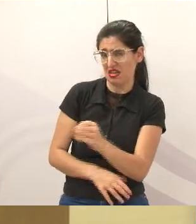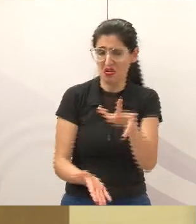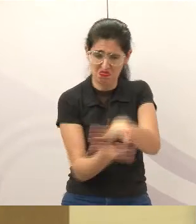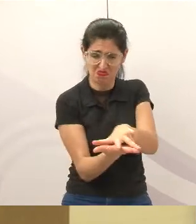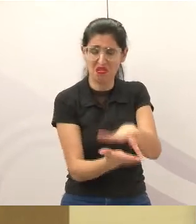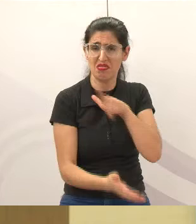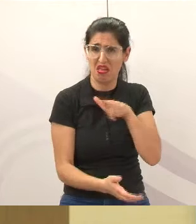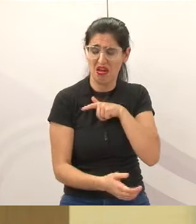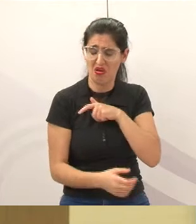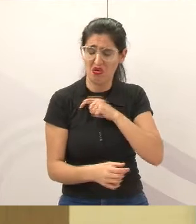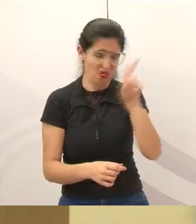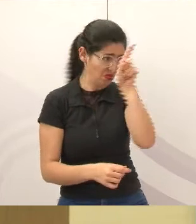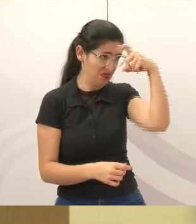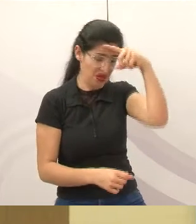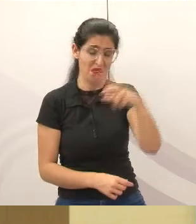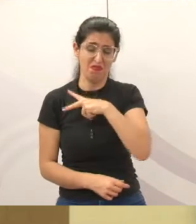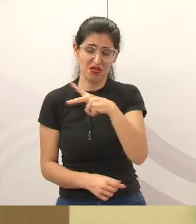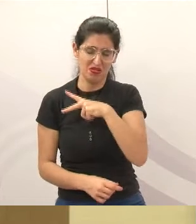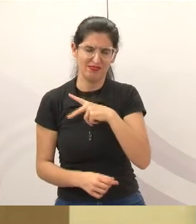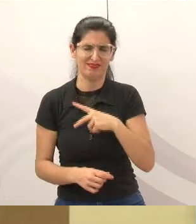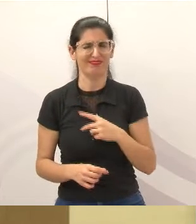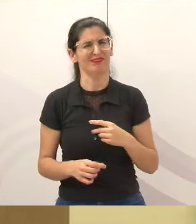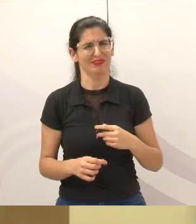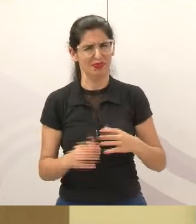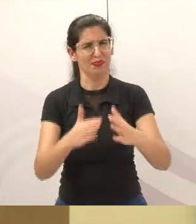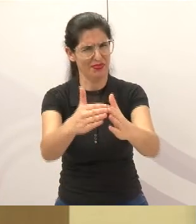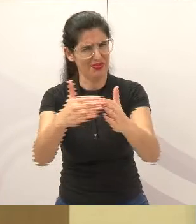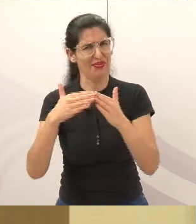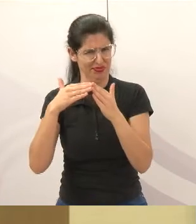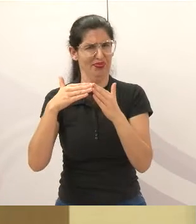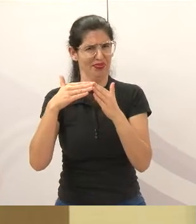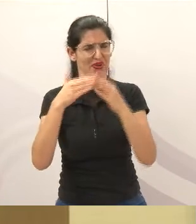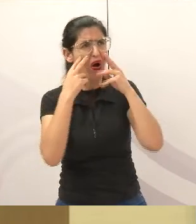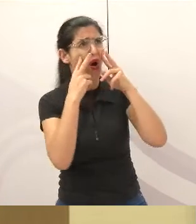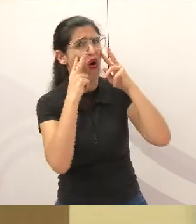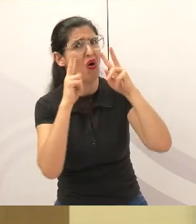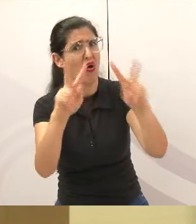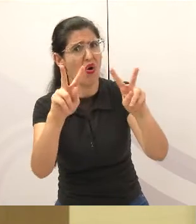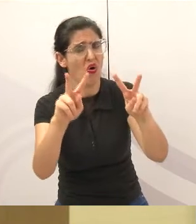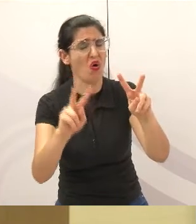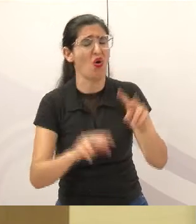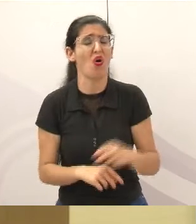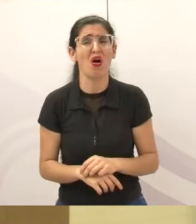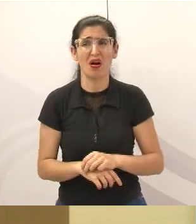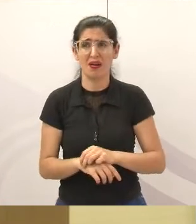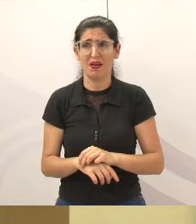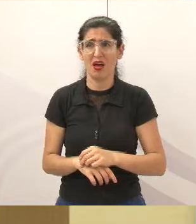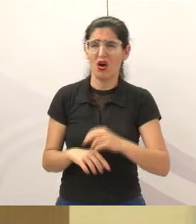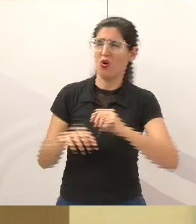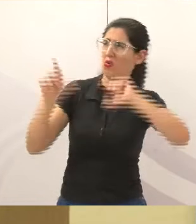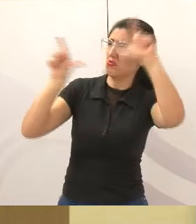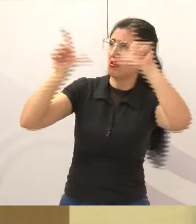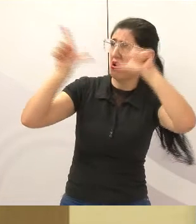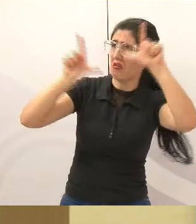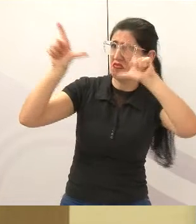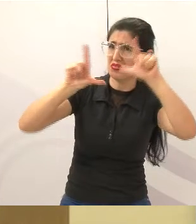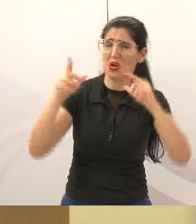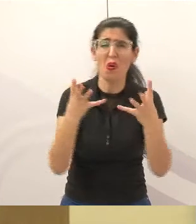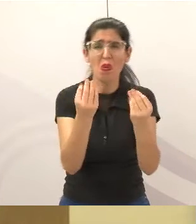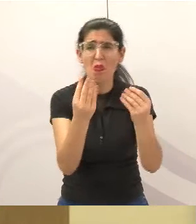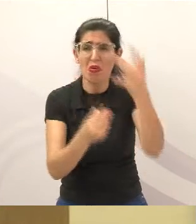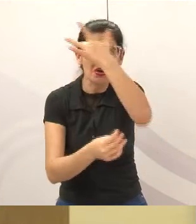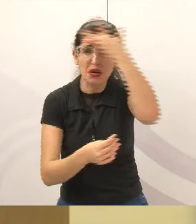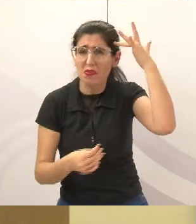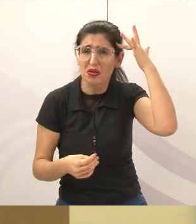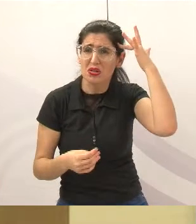Gente, nós estamos assistindo assustadoramente o crescimento de infectados e